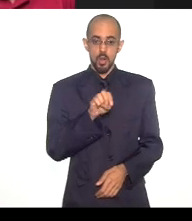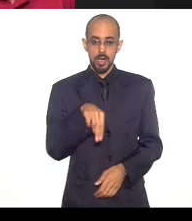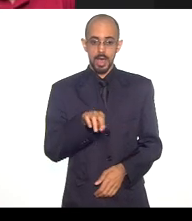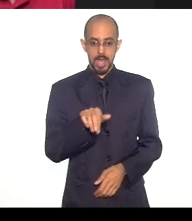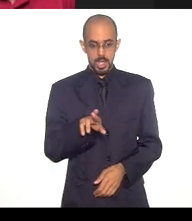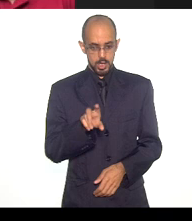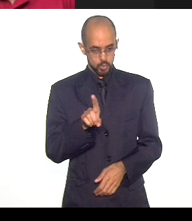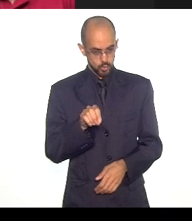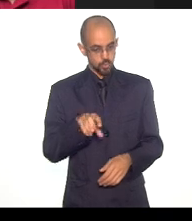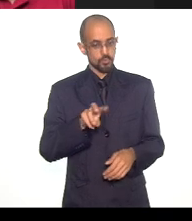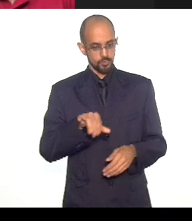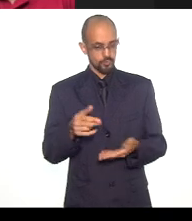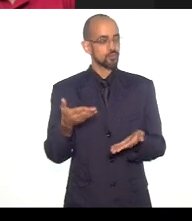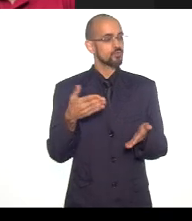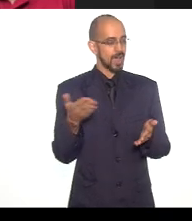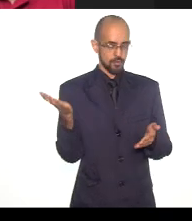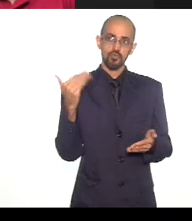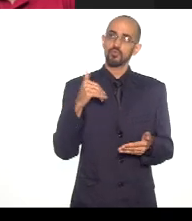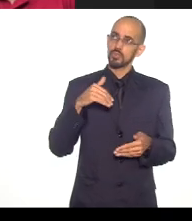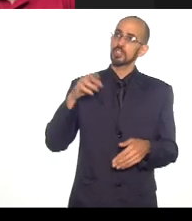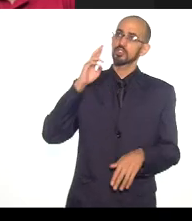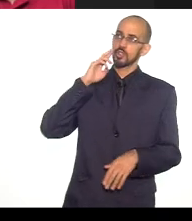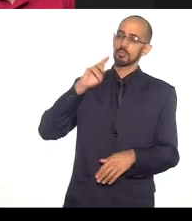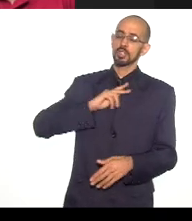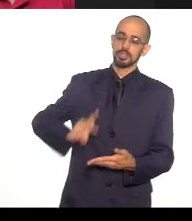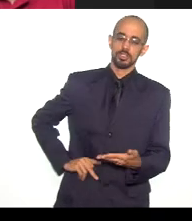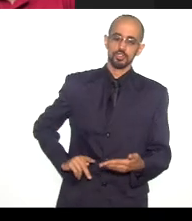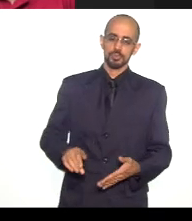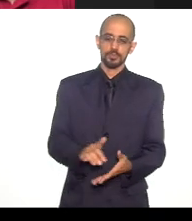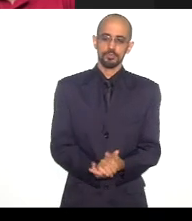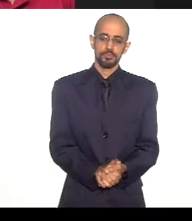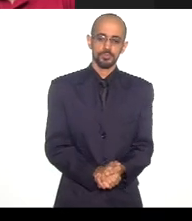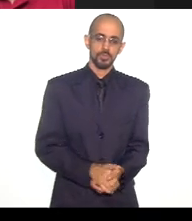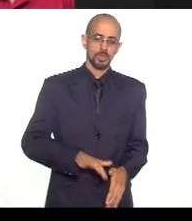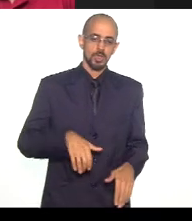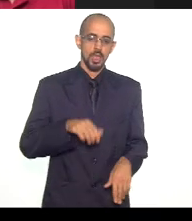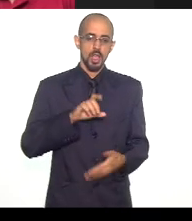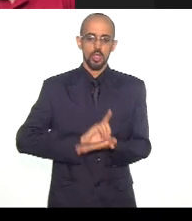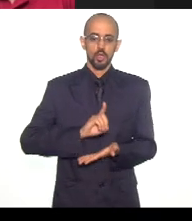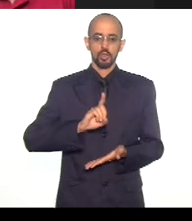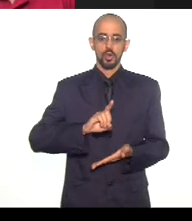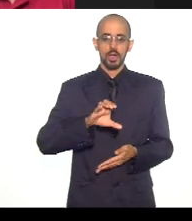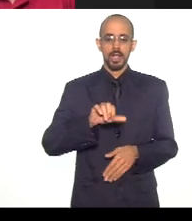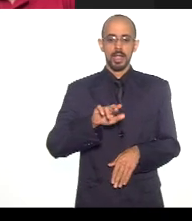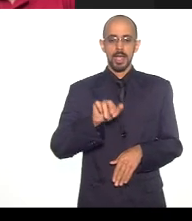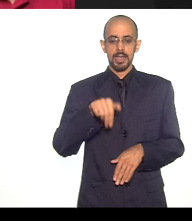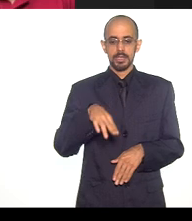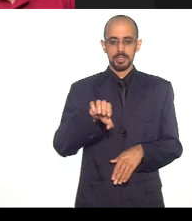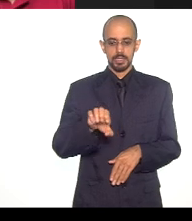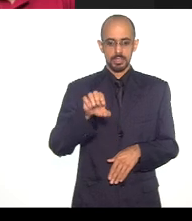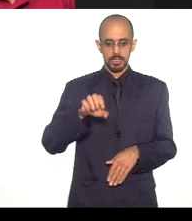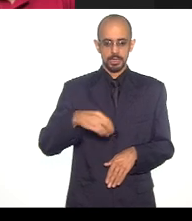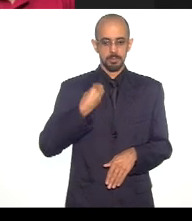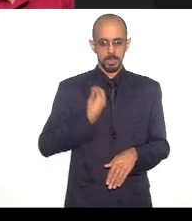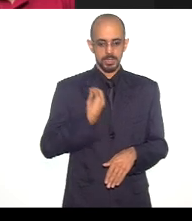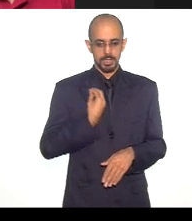Tá chegando, ainda não. Ok. Doutora Karine está presente?